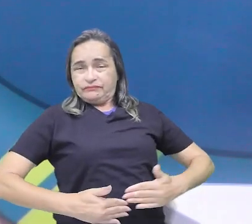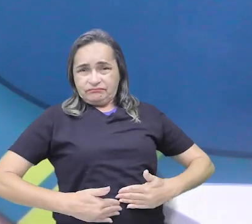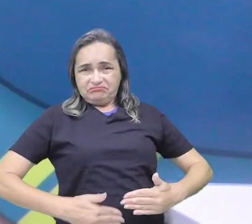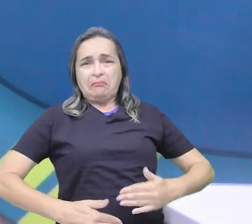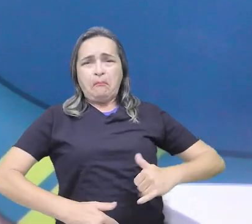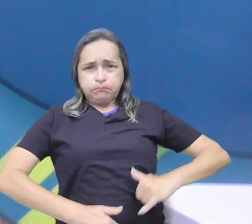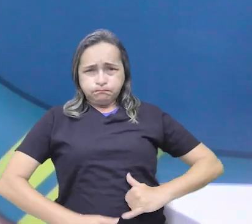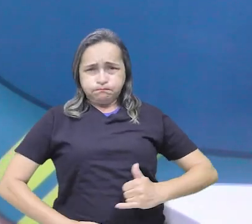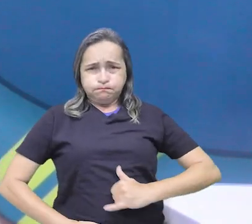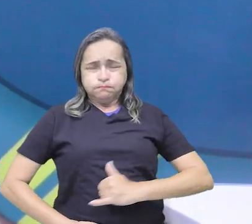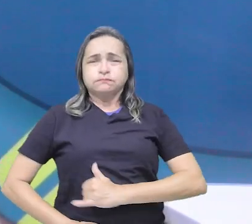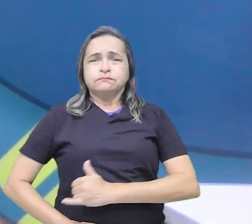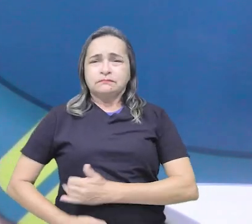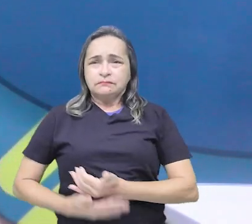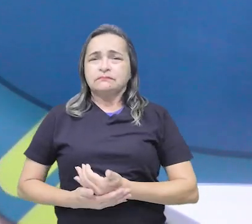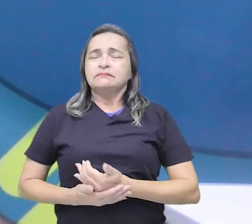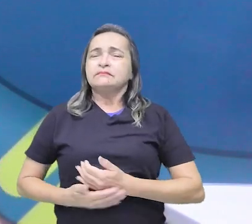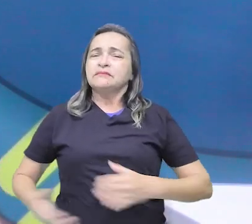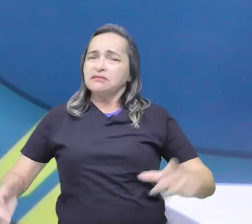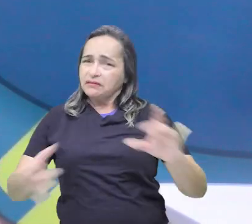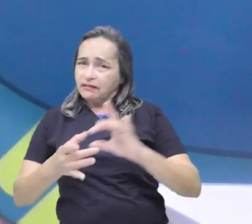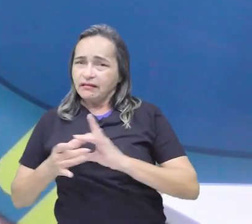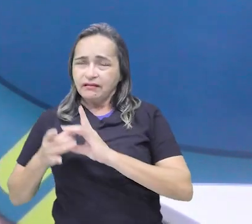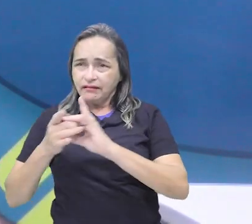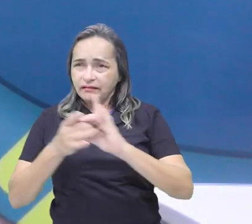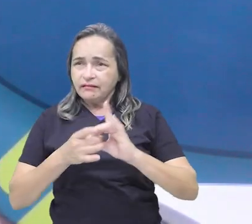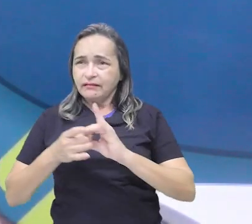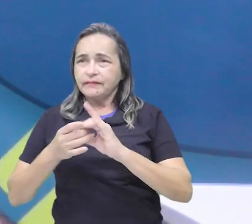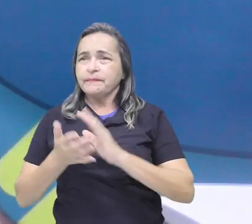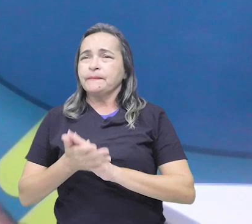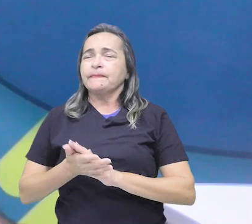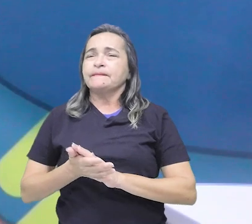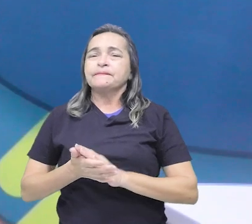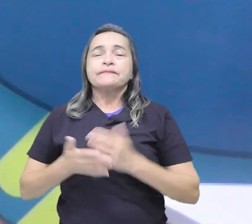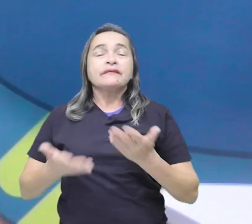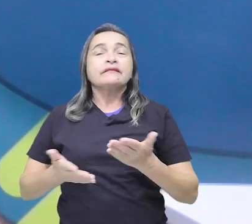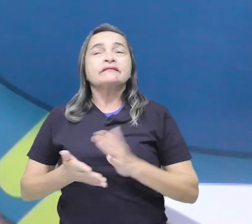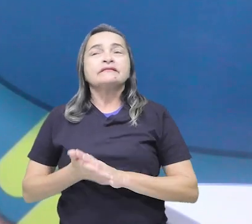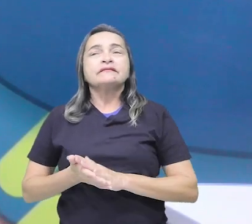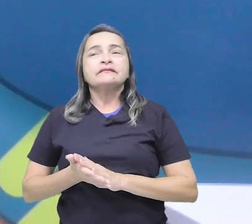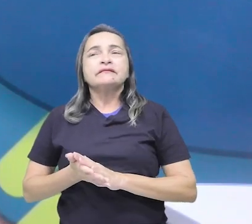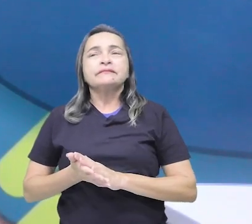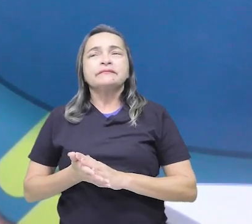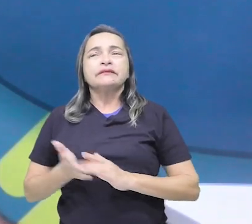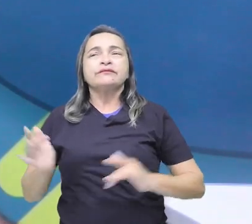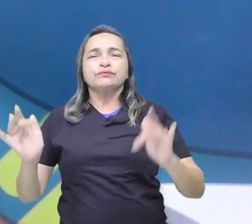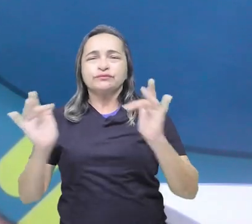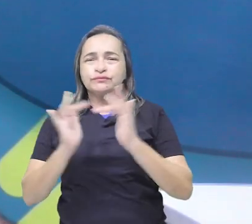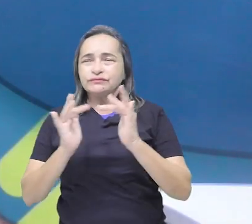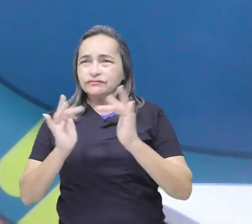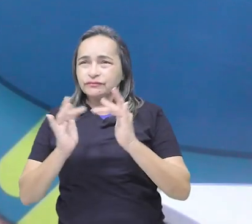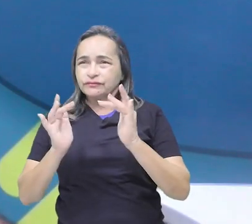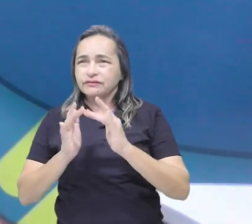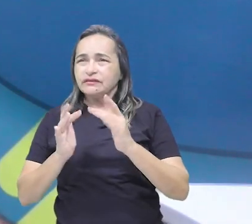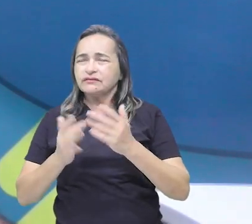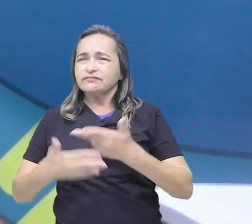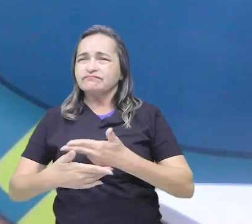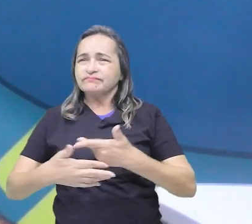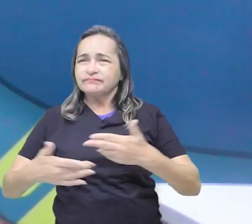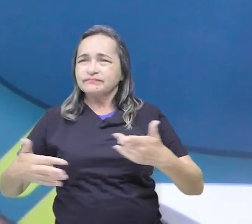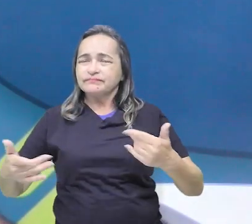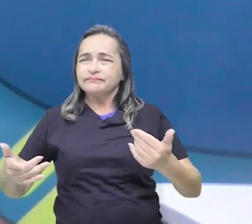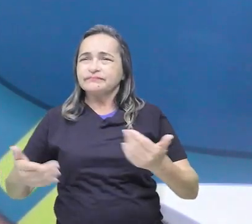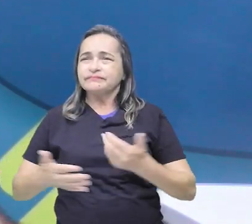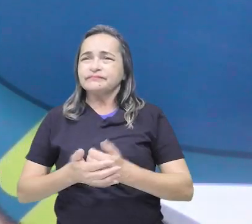que está associado, né, a contato e exposição a produtos químicos em excessos. Daí nós podemos citar as pessoas